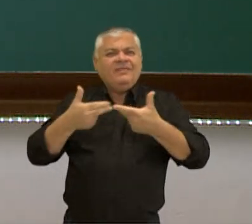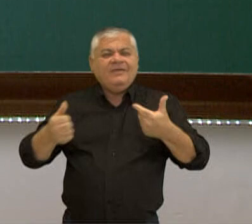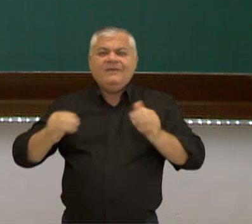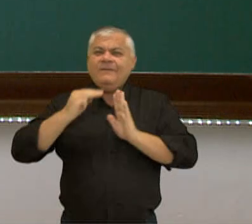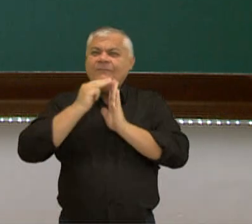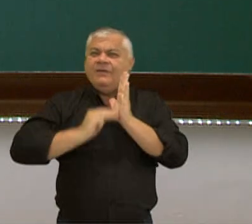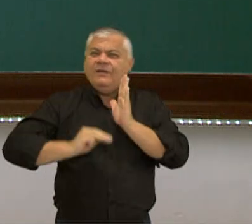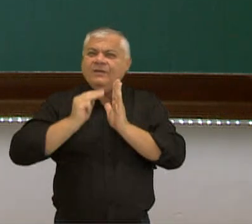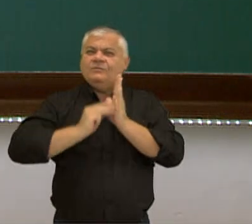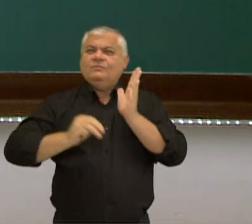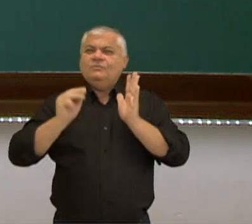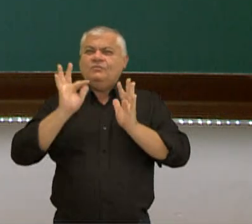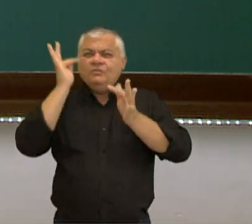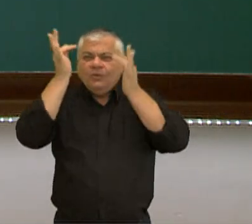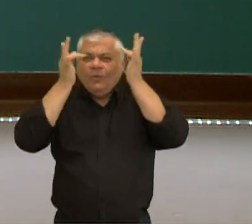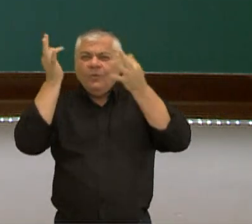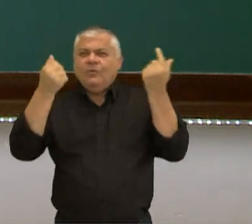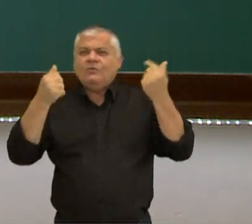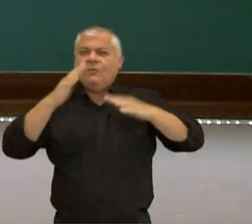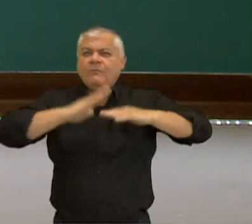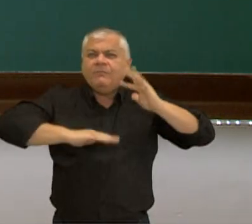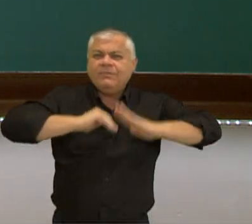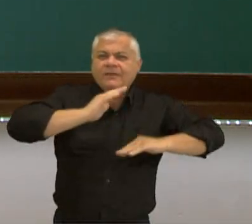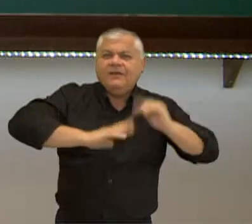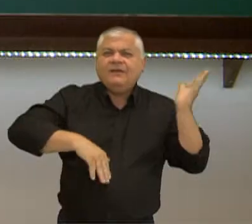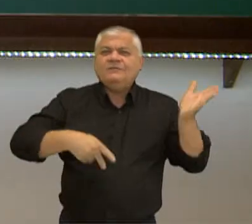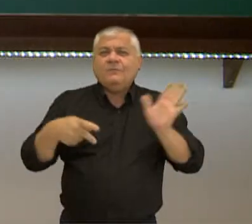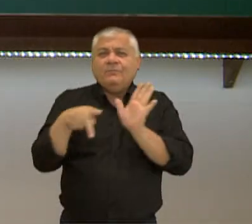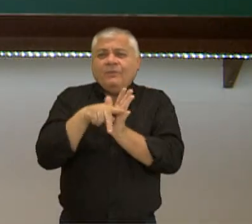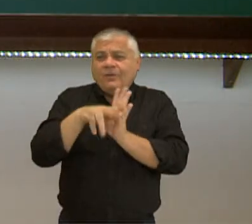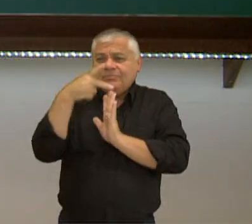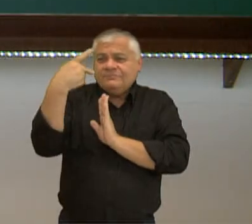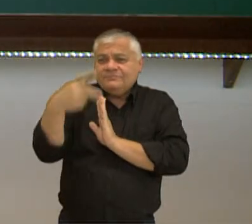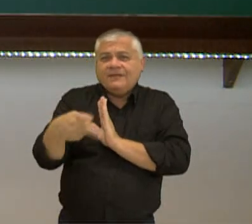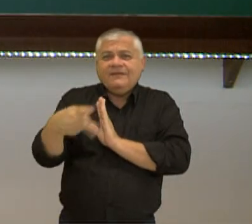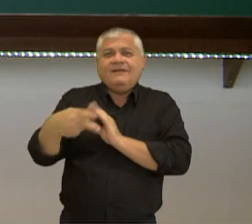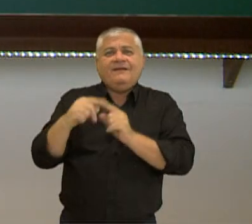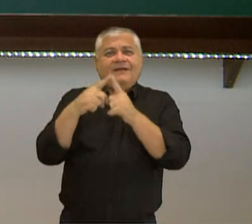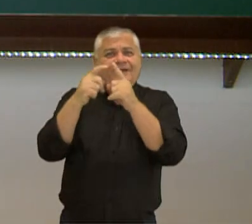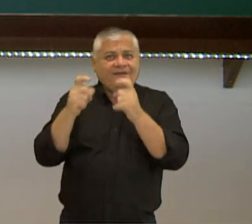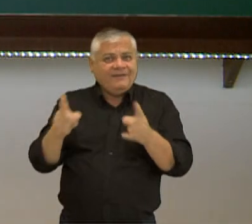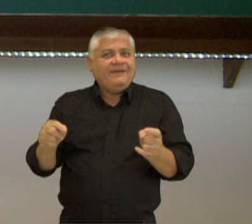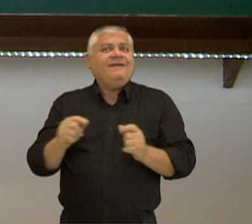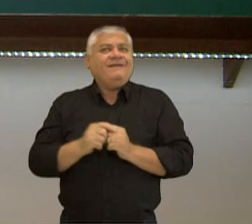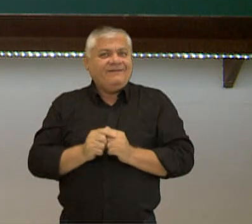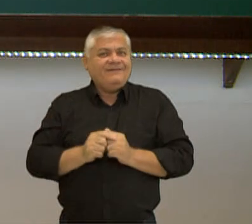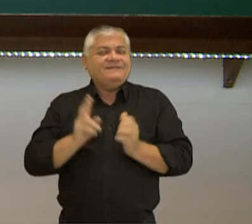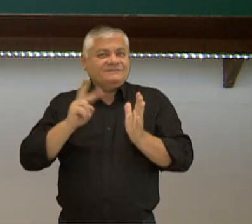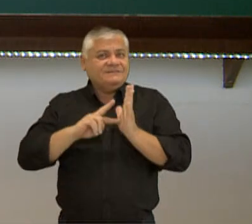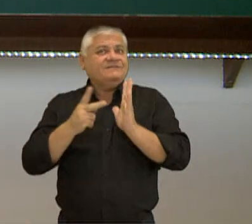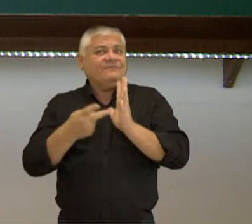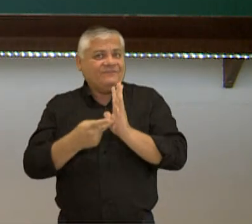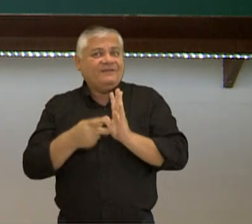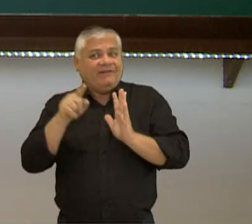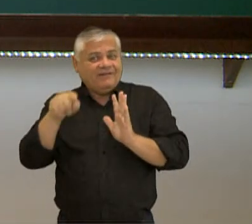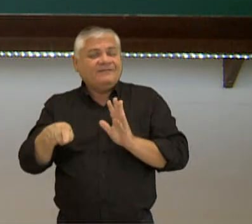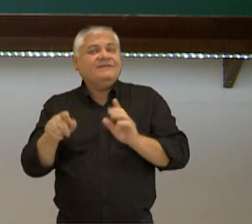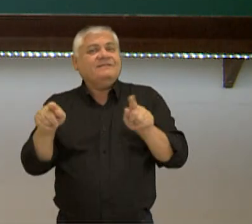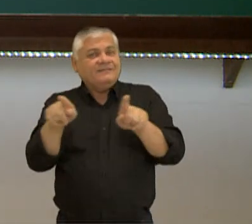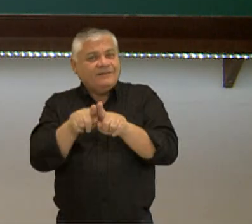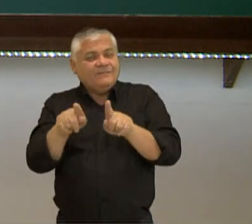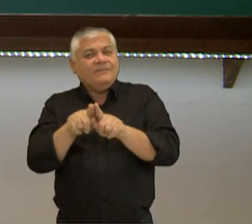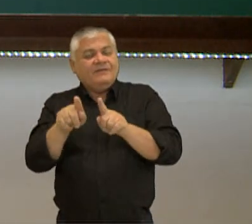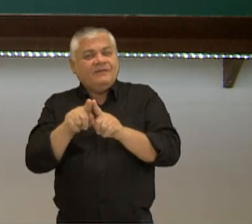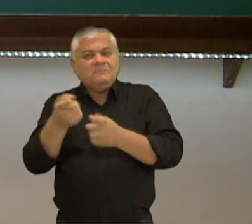método teórico e prático próprio que ele é peculiar e significativo, né, na ciência e que vem com